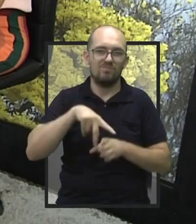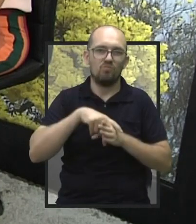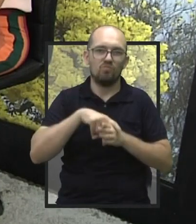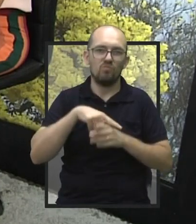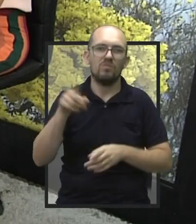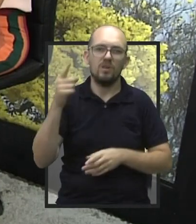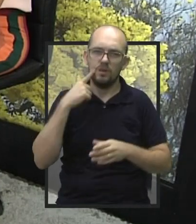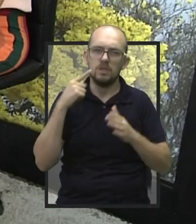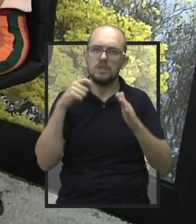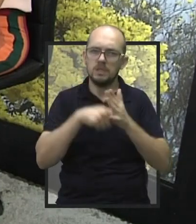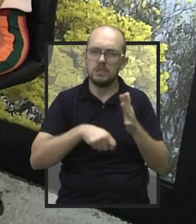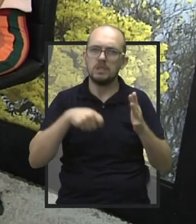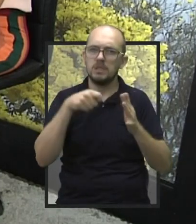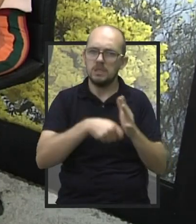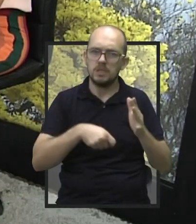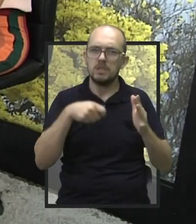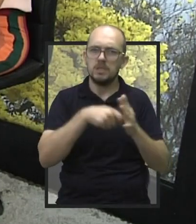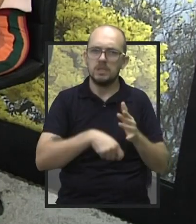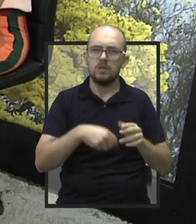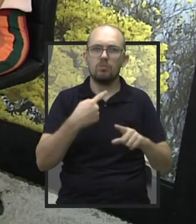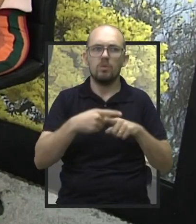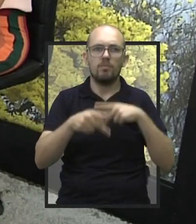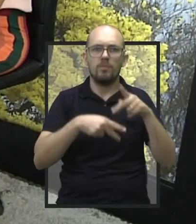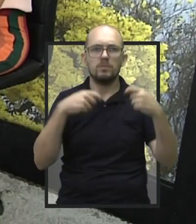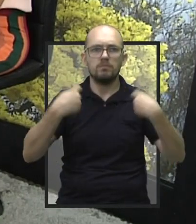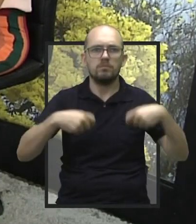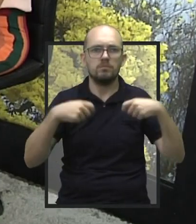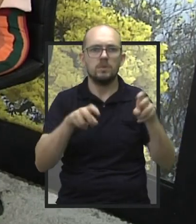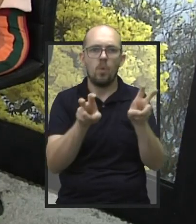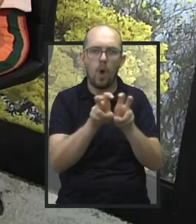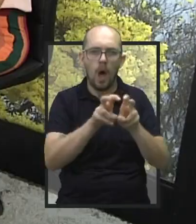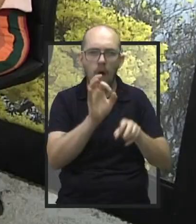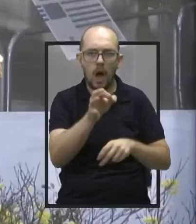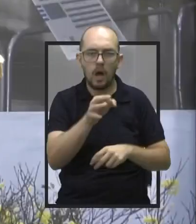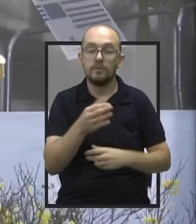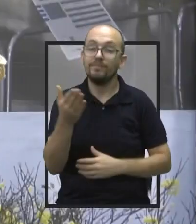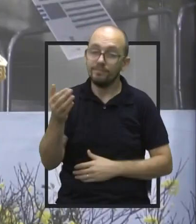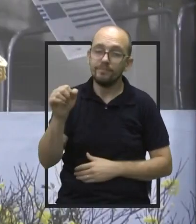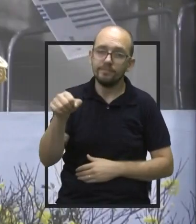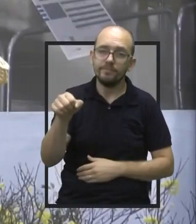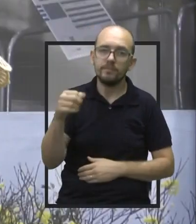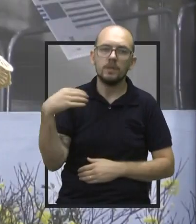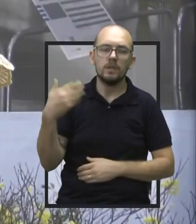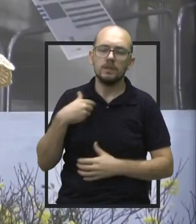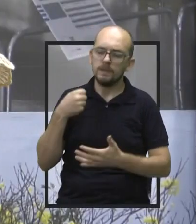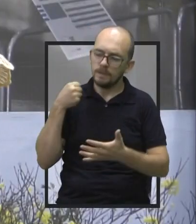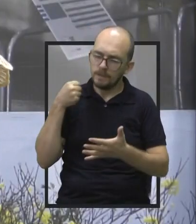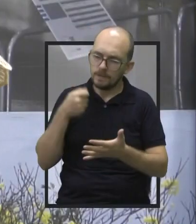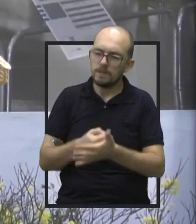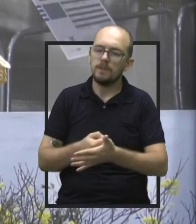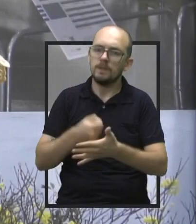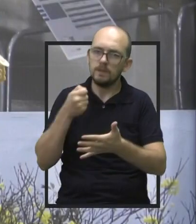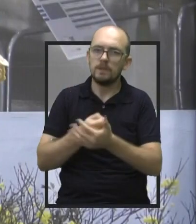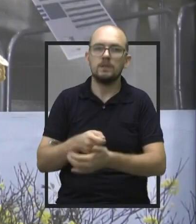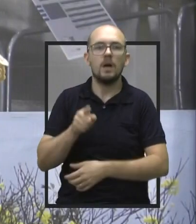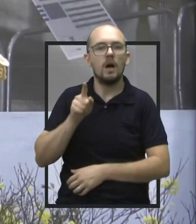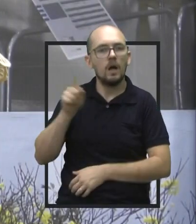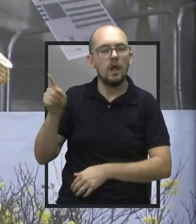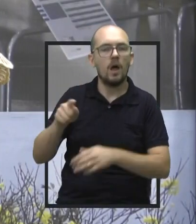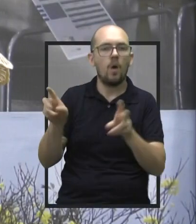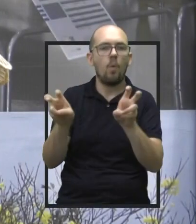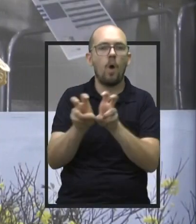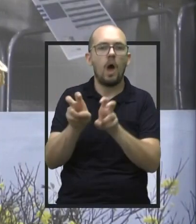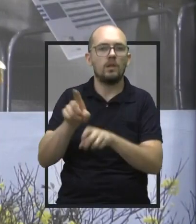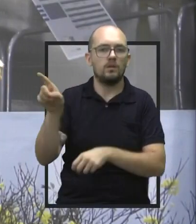nesse assunto para atender aos anseios dos moradores daquela região. Sim, a gente tem batido nessa tecla, né, ali da quadra do